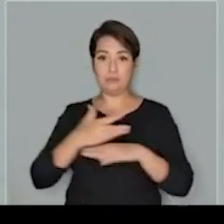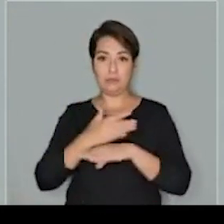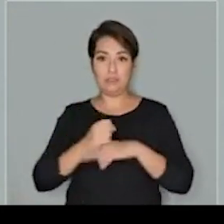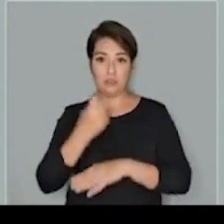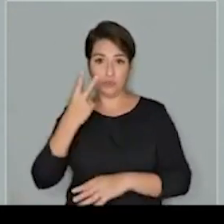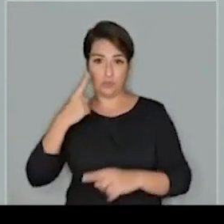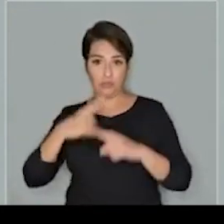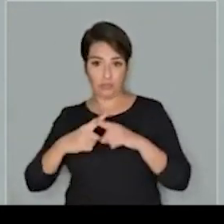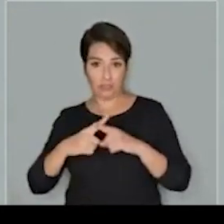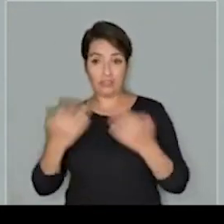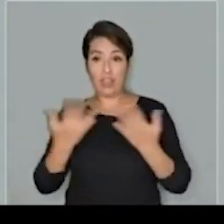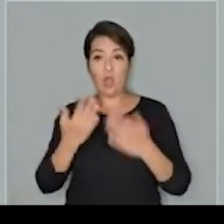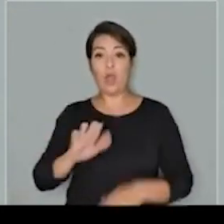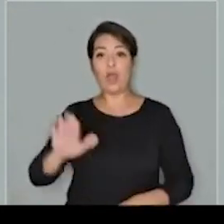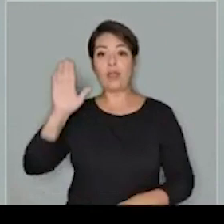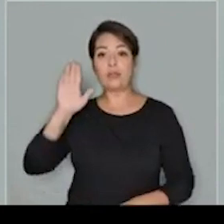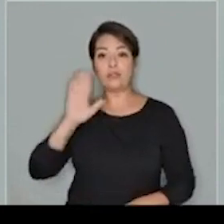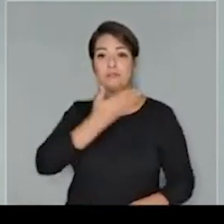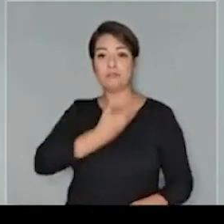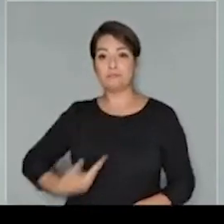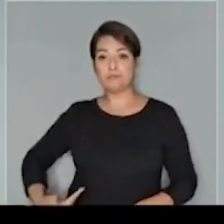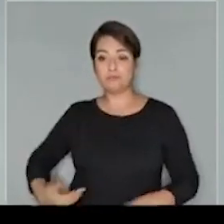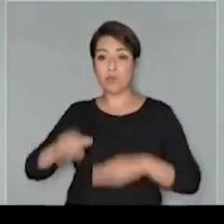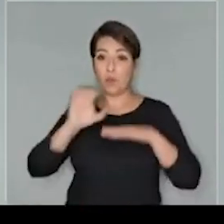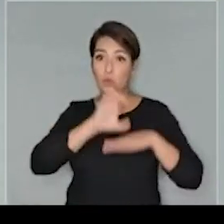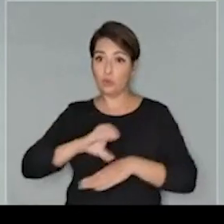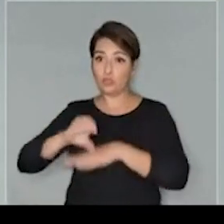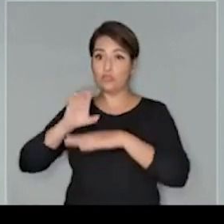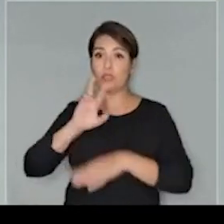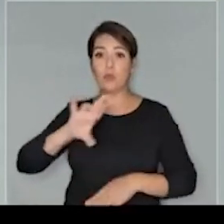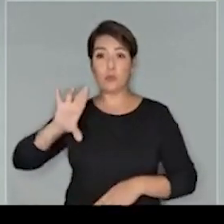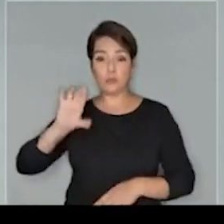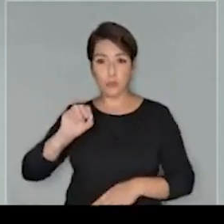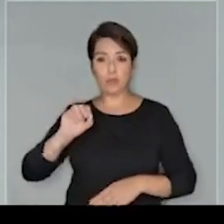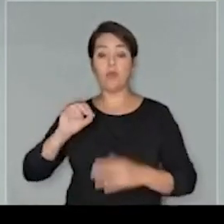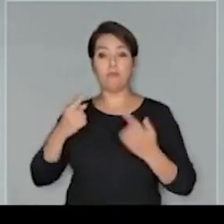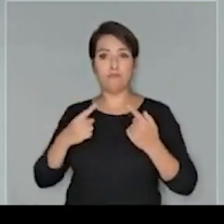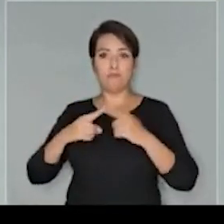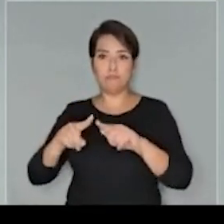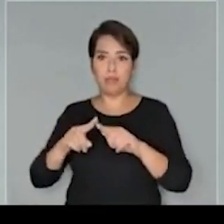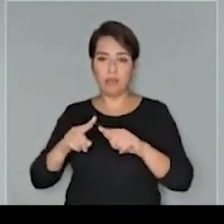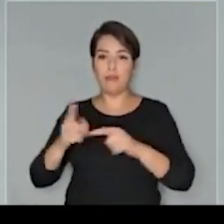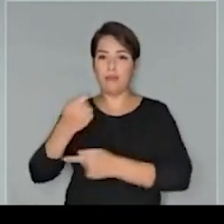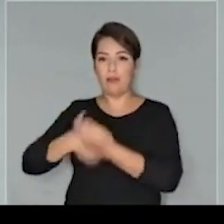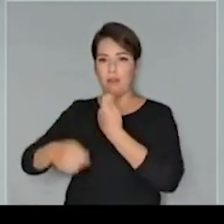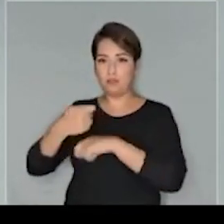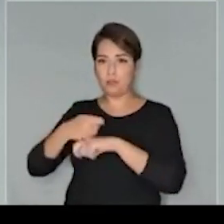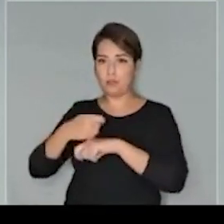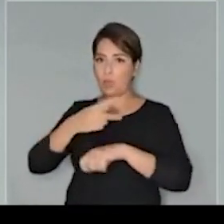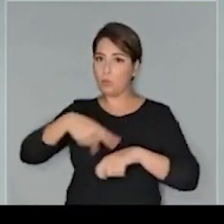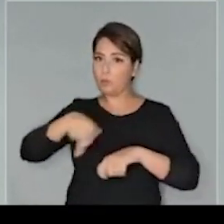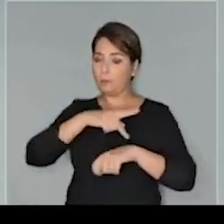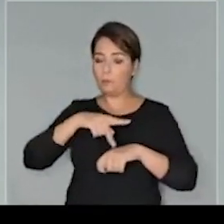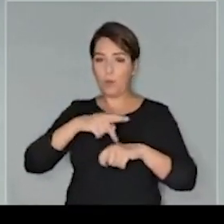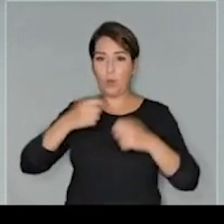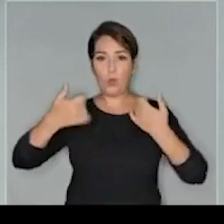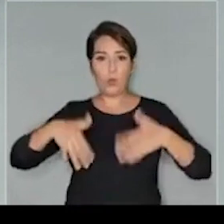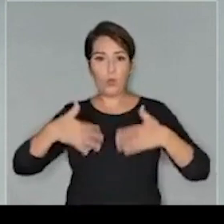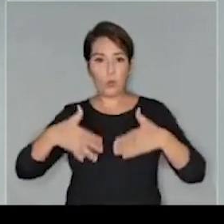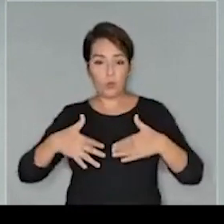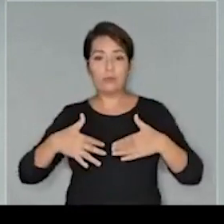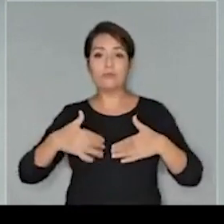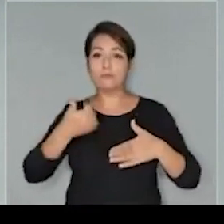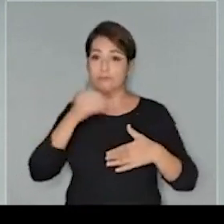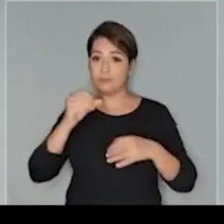agora eu sou candidato a Governador o estado do Rio é o maior desafio de administração do país